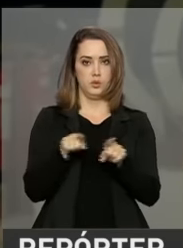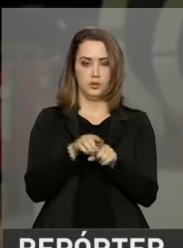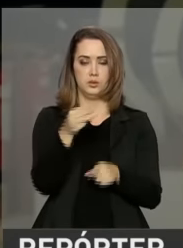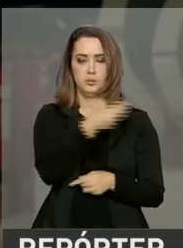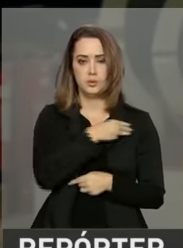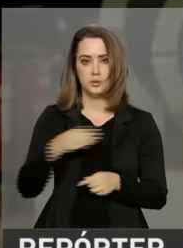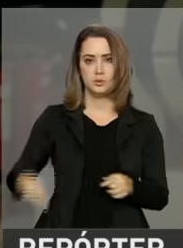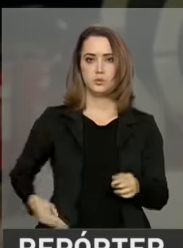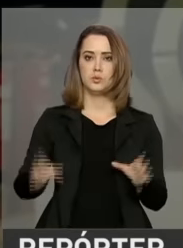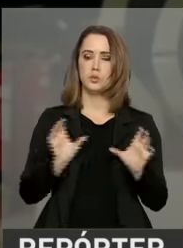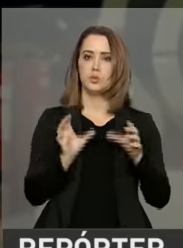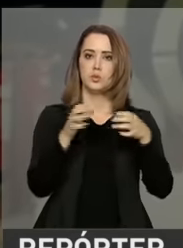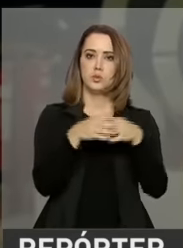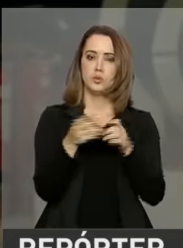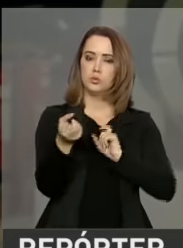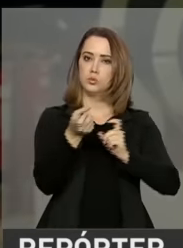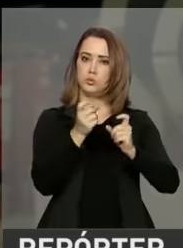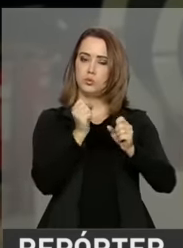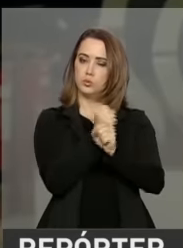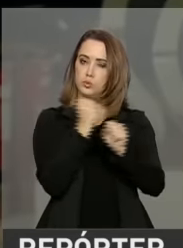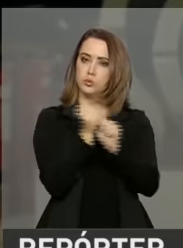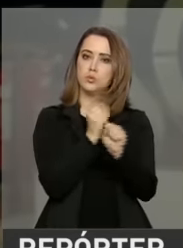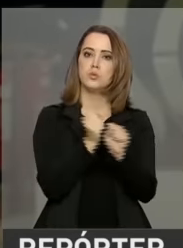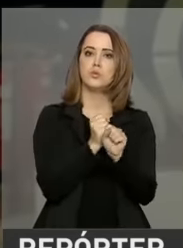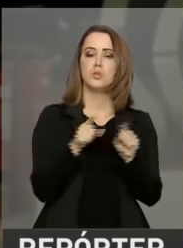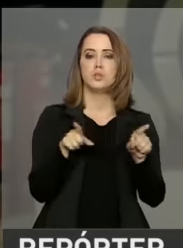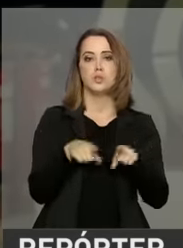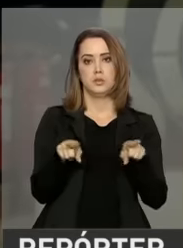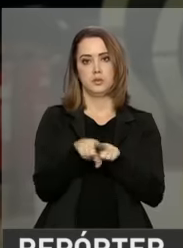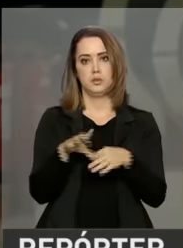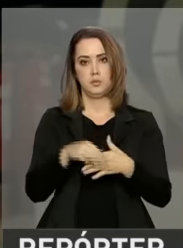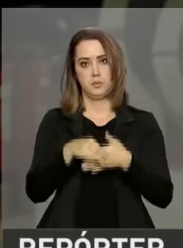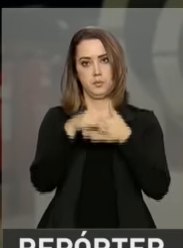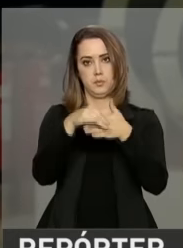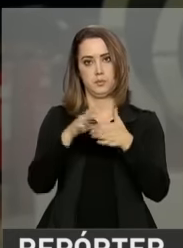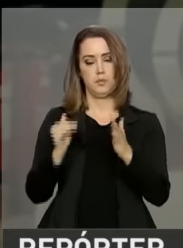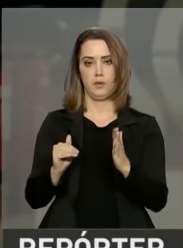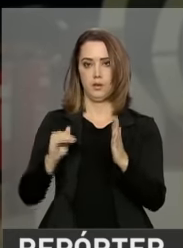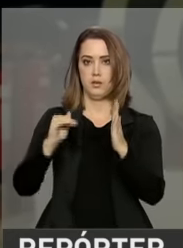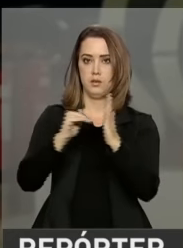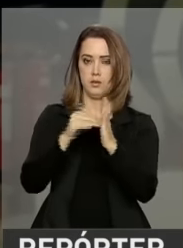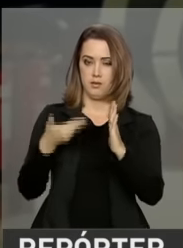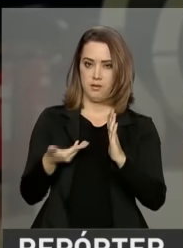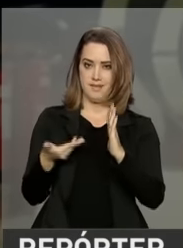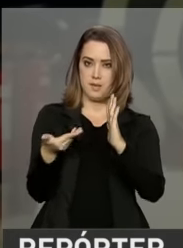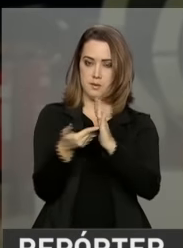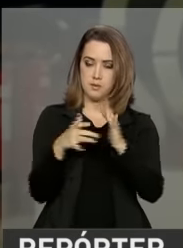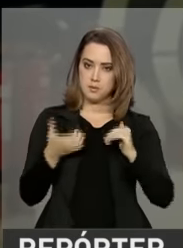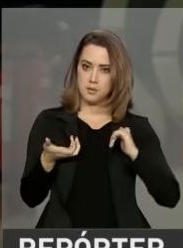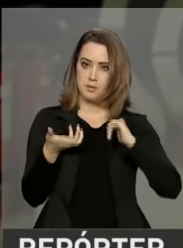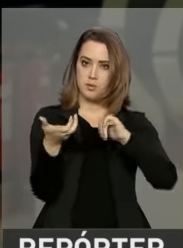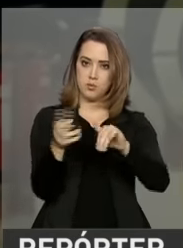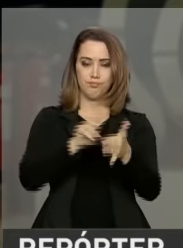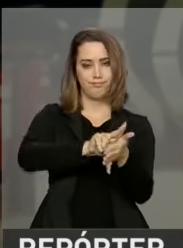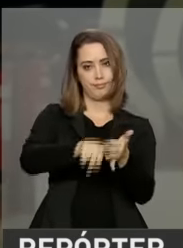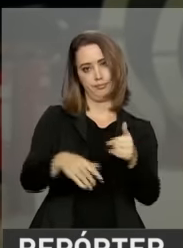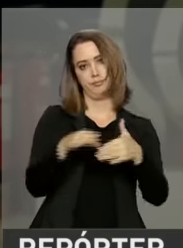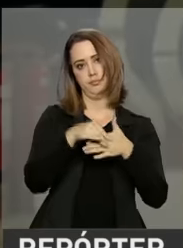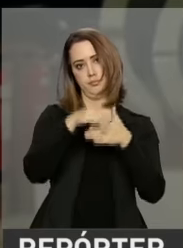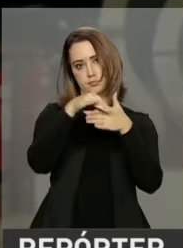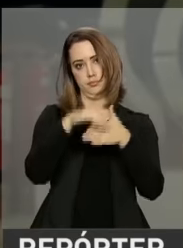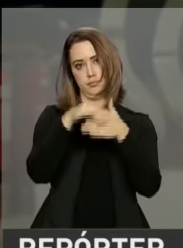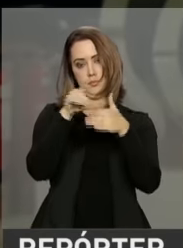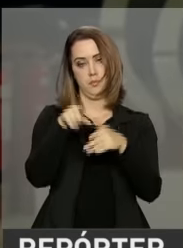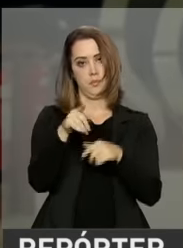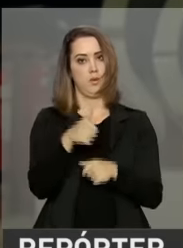área de infraestrutura estiveram presentes neste encontro os líderes do Governo na câmara no Senado e no Congresso Nacional ficou acertado que